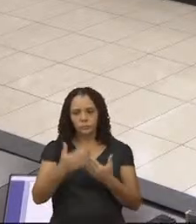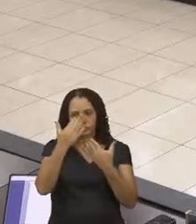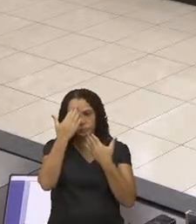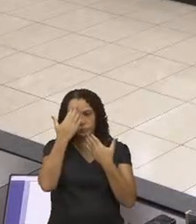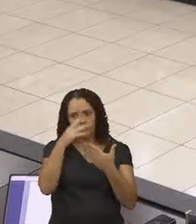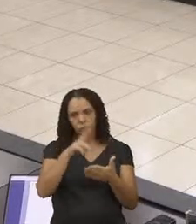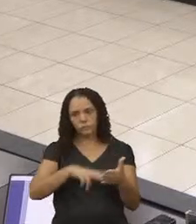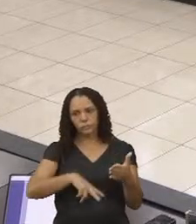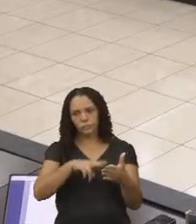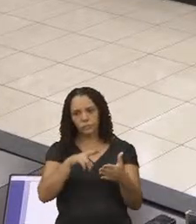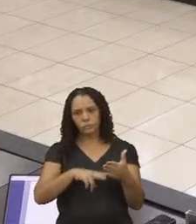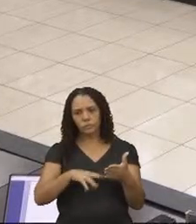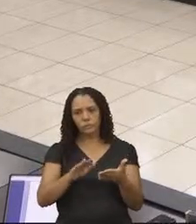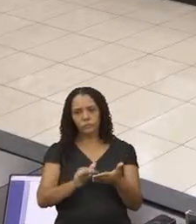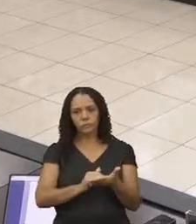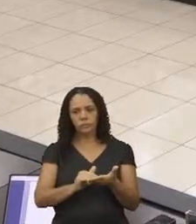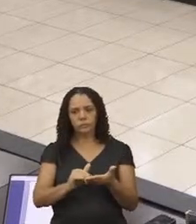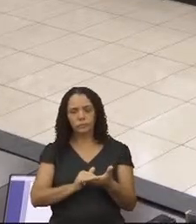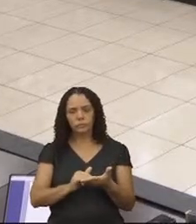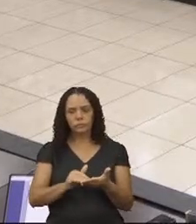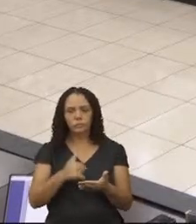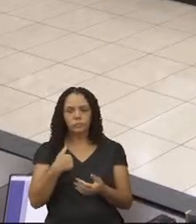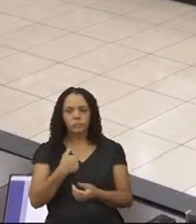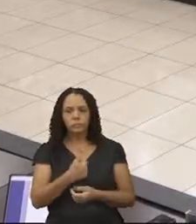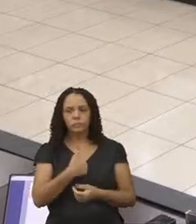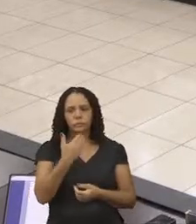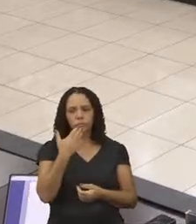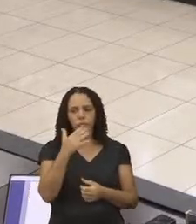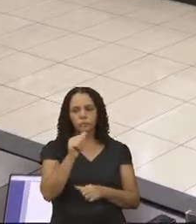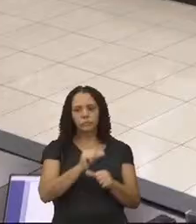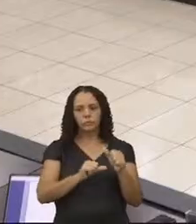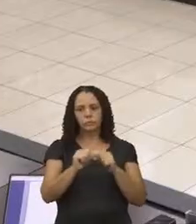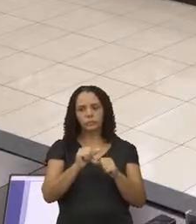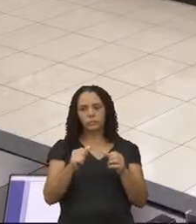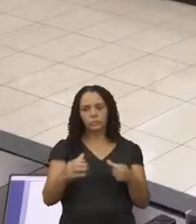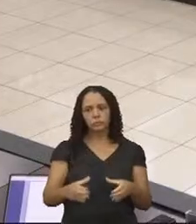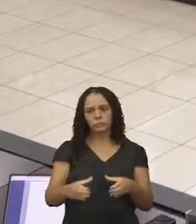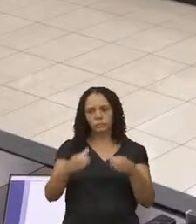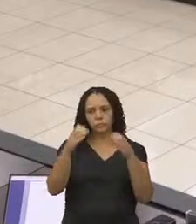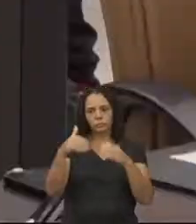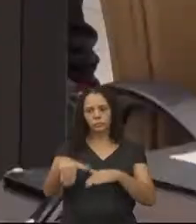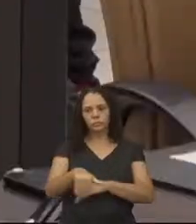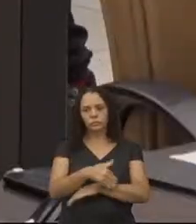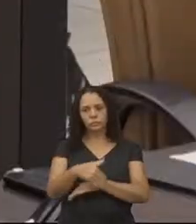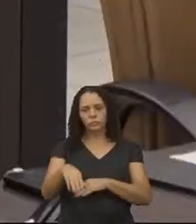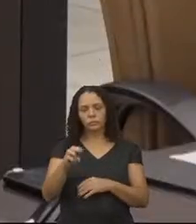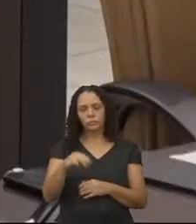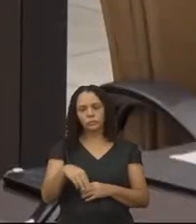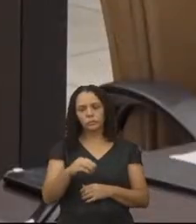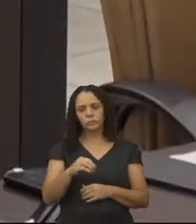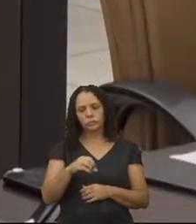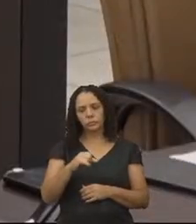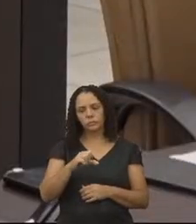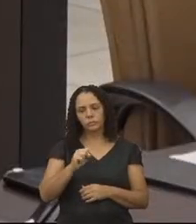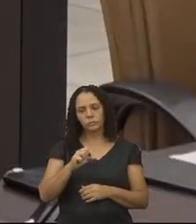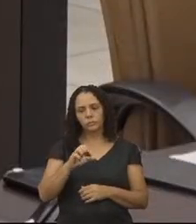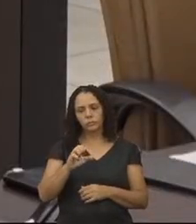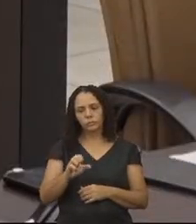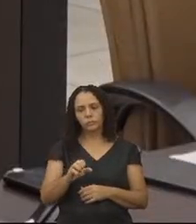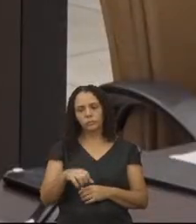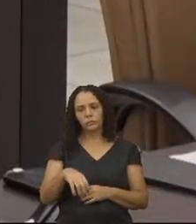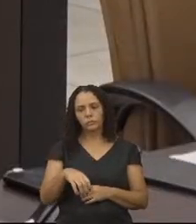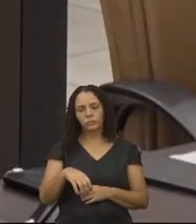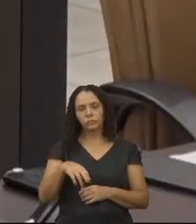leitura, secretário. Estamos solicitando a troca do poste localizado na rua Moisés Ruston, número 700, bairro